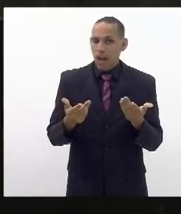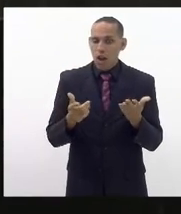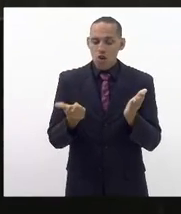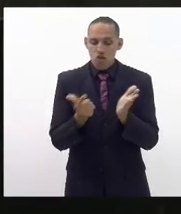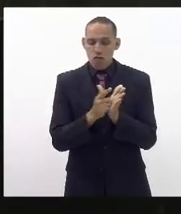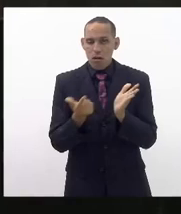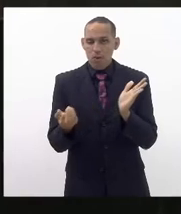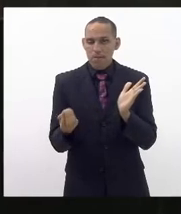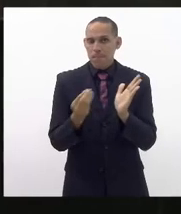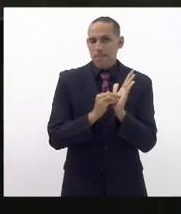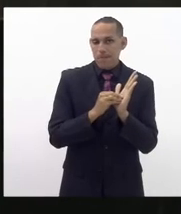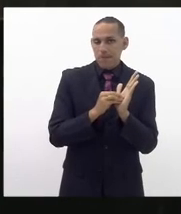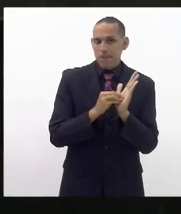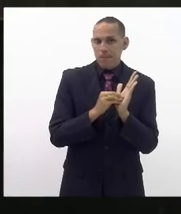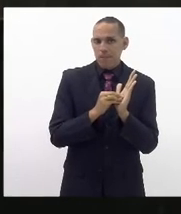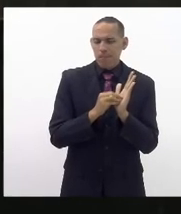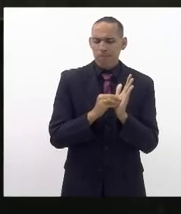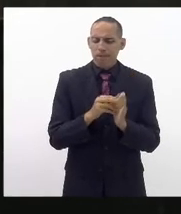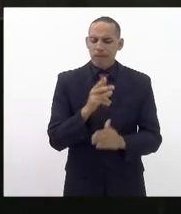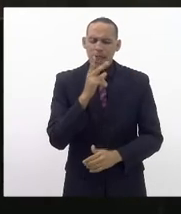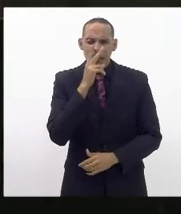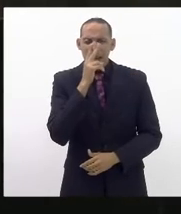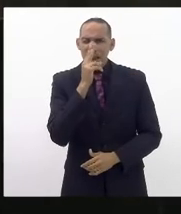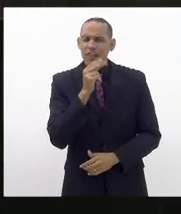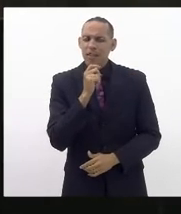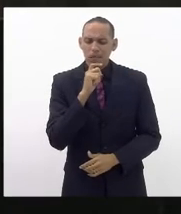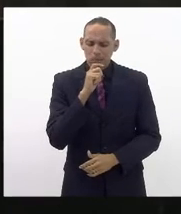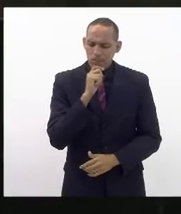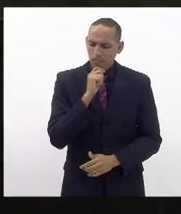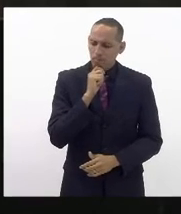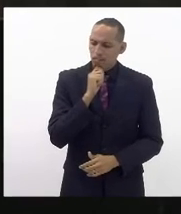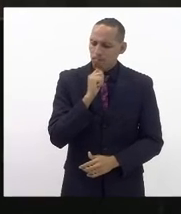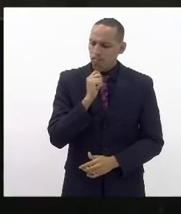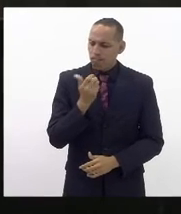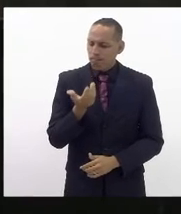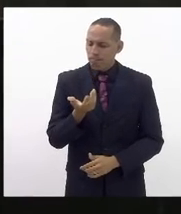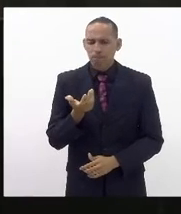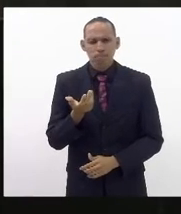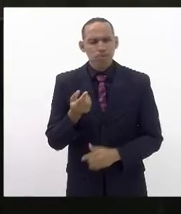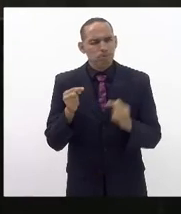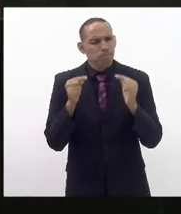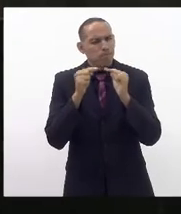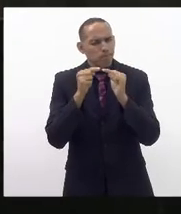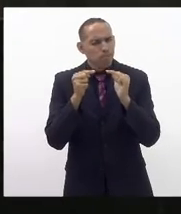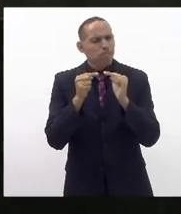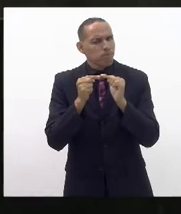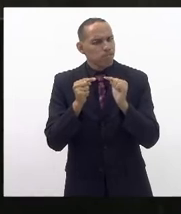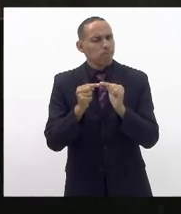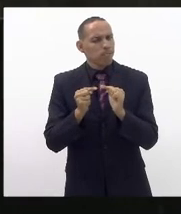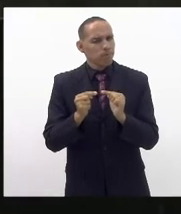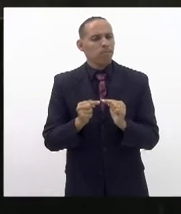de hoje e me pareceram absolutamente pertinentes.